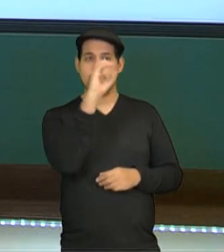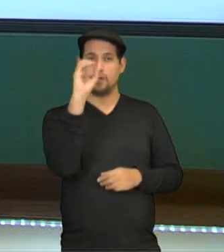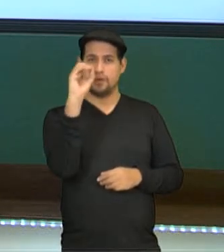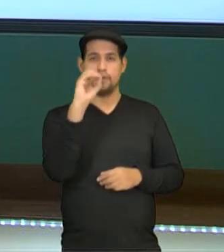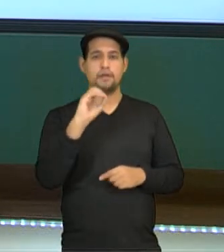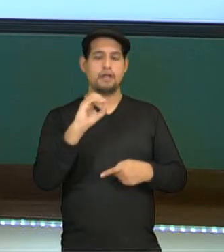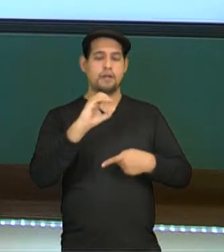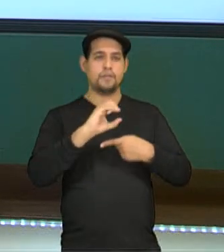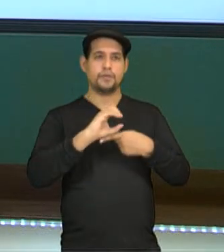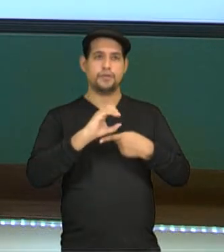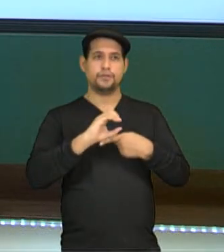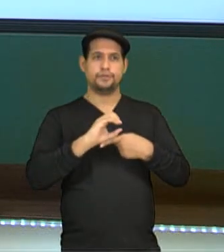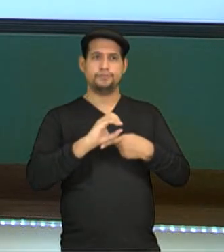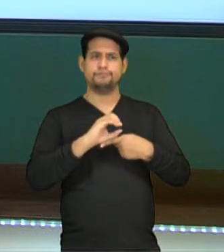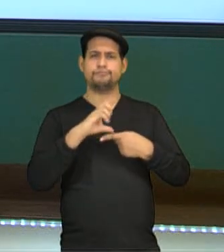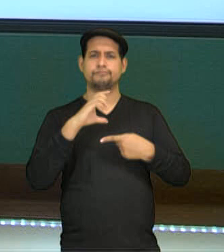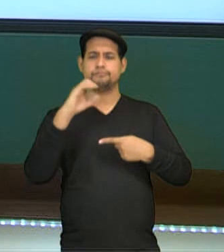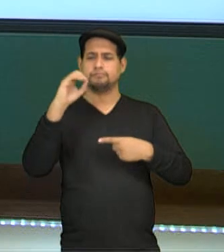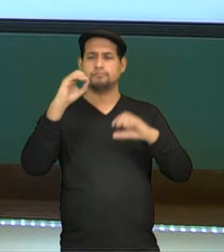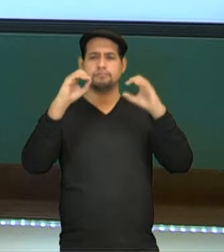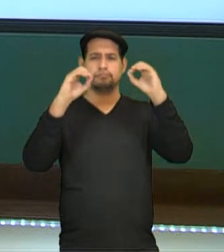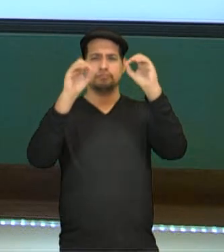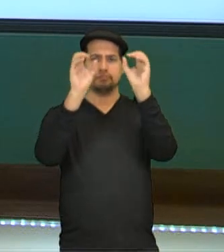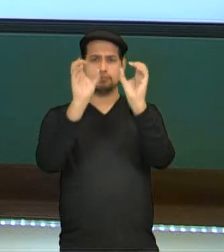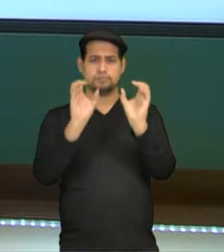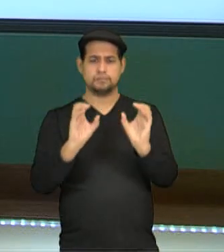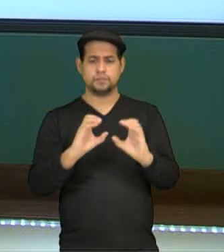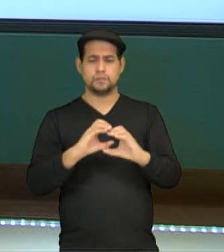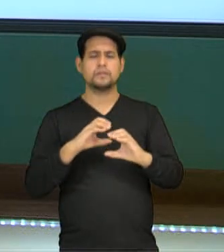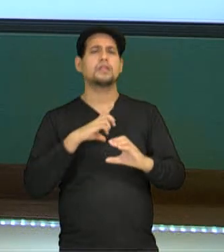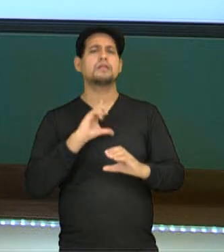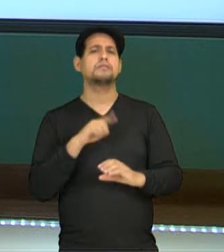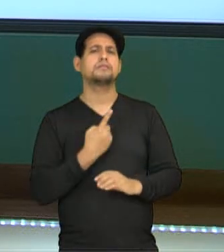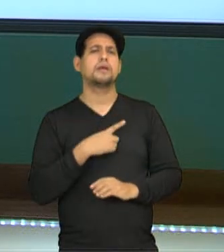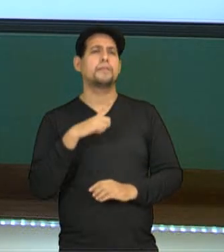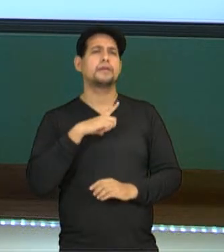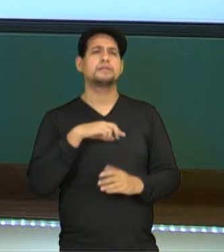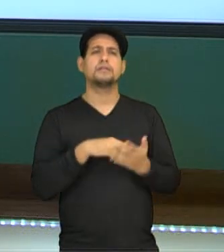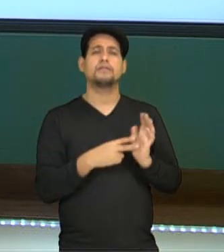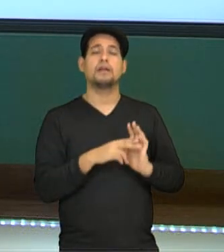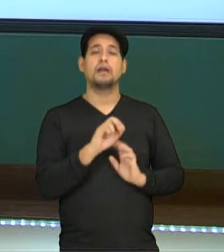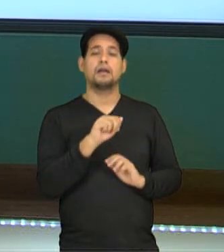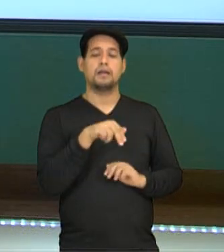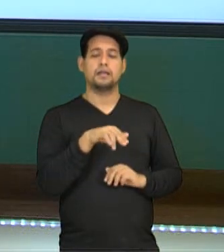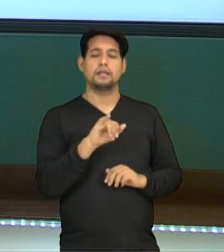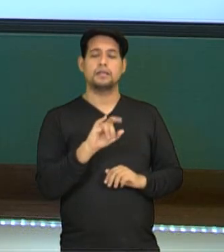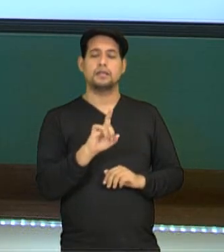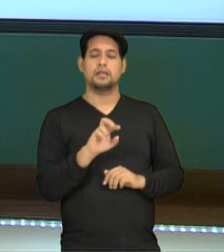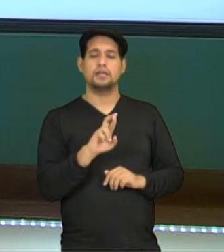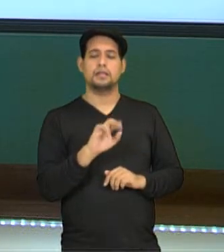2 carbonos. Pelo grupamento, nós sabemos que é um anidrido. Então, vai ser